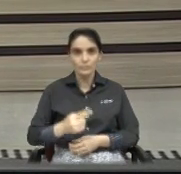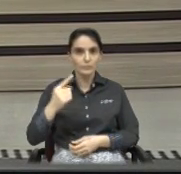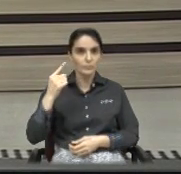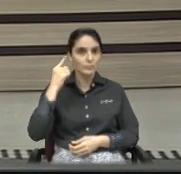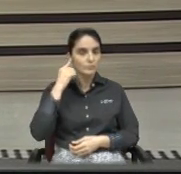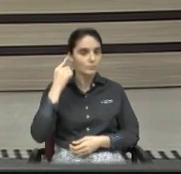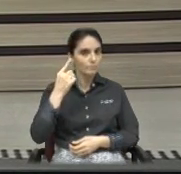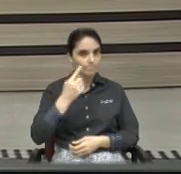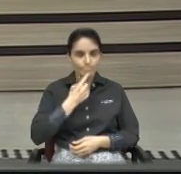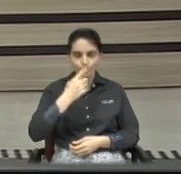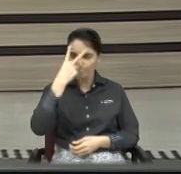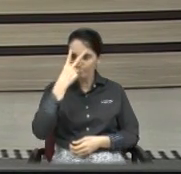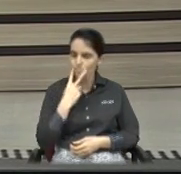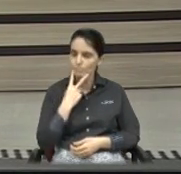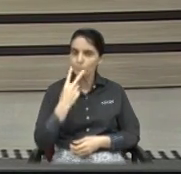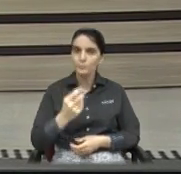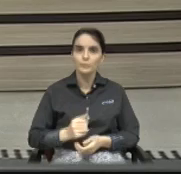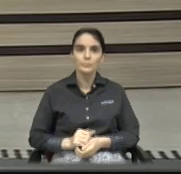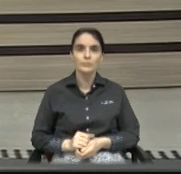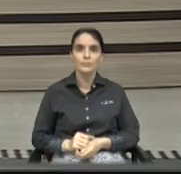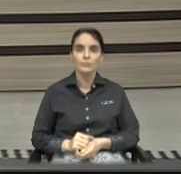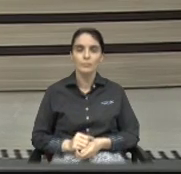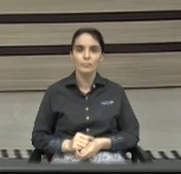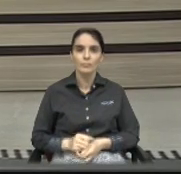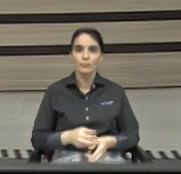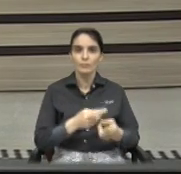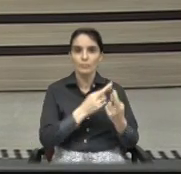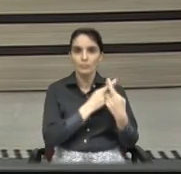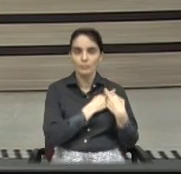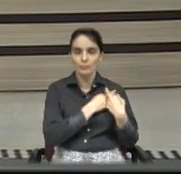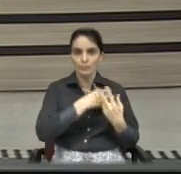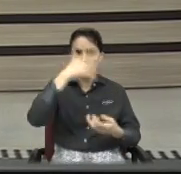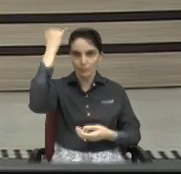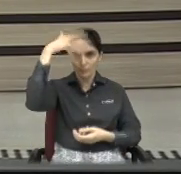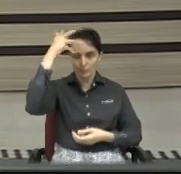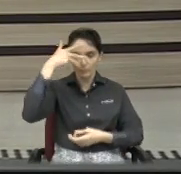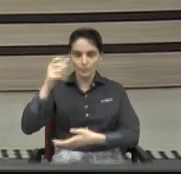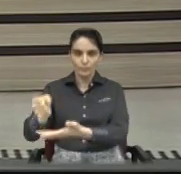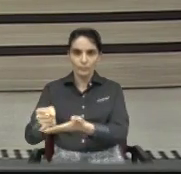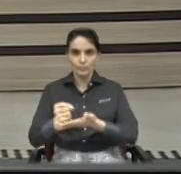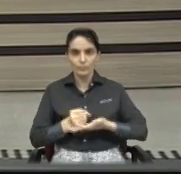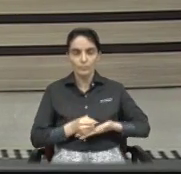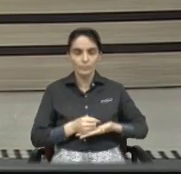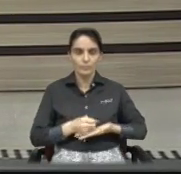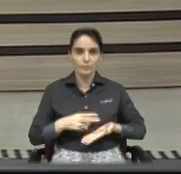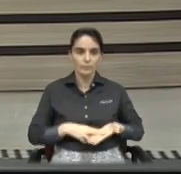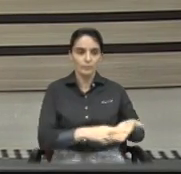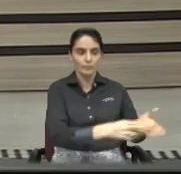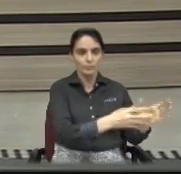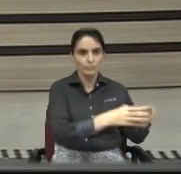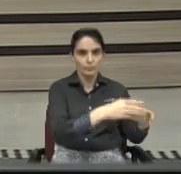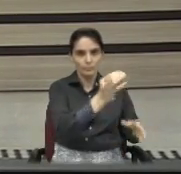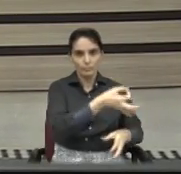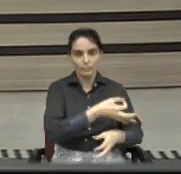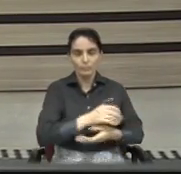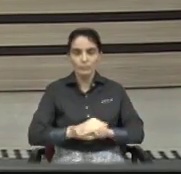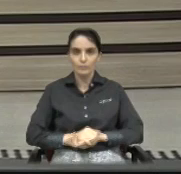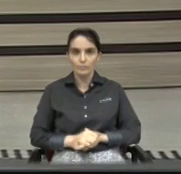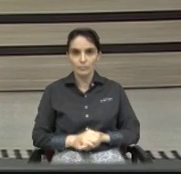no município de Limeira. Autora, vereadora Érica Tanque. Projeto é recebido pela mesa diretora e encaminhado às comissões